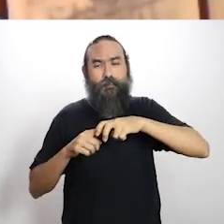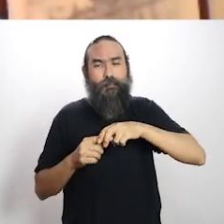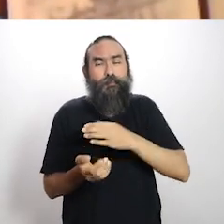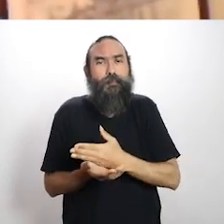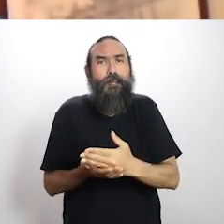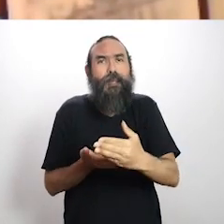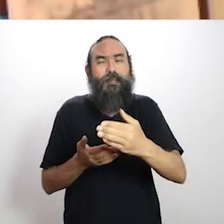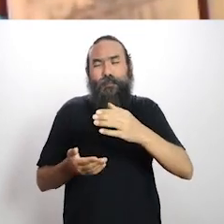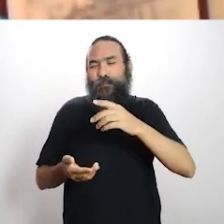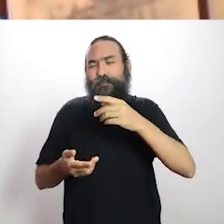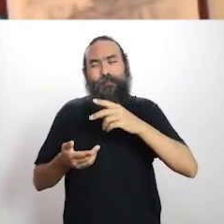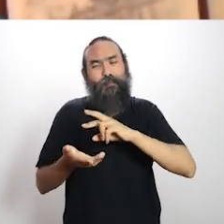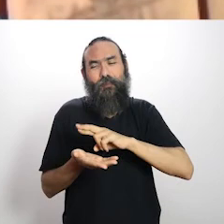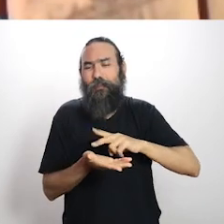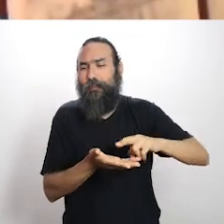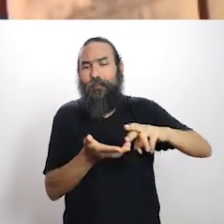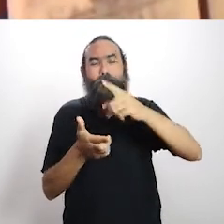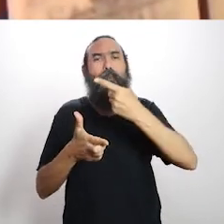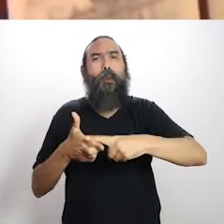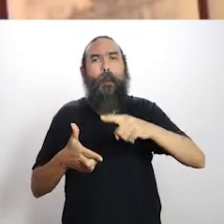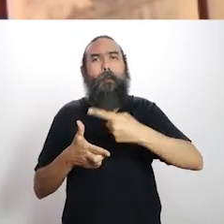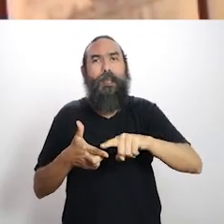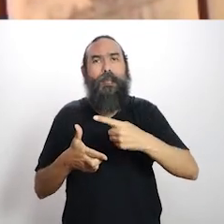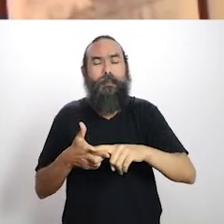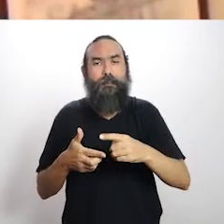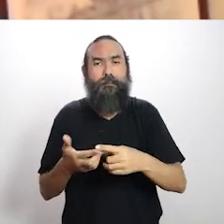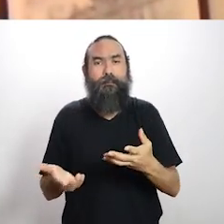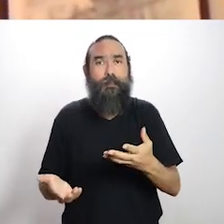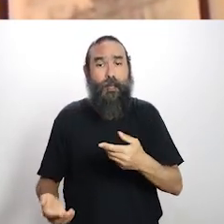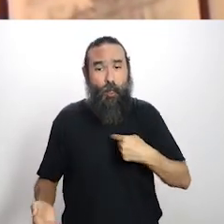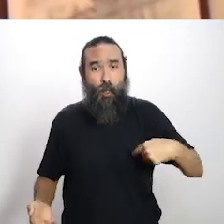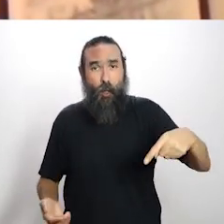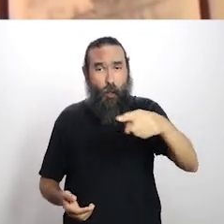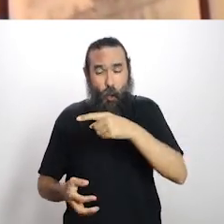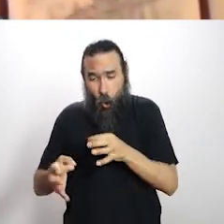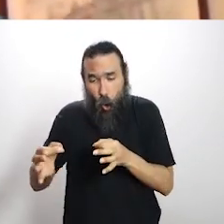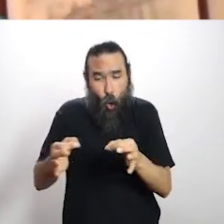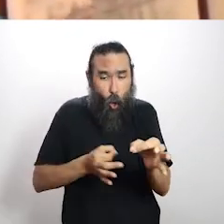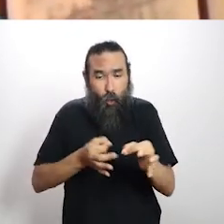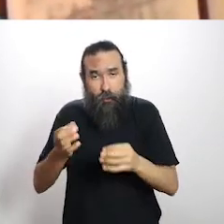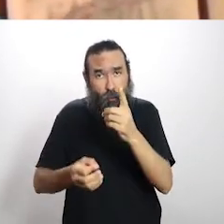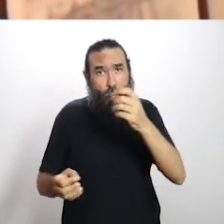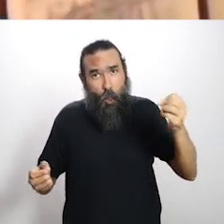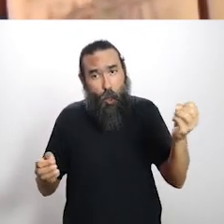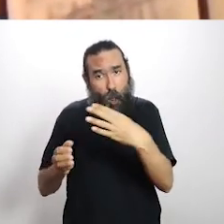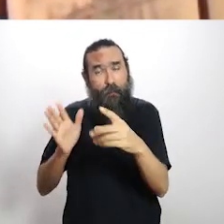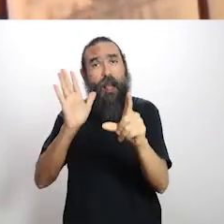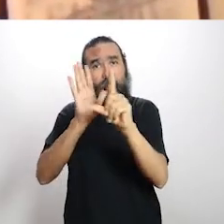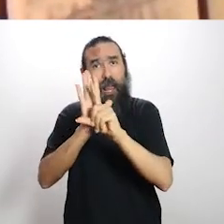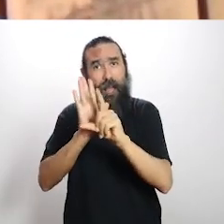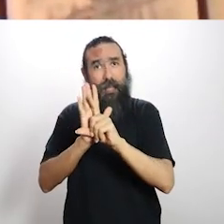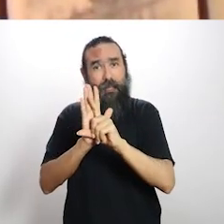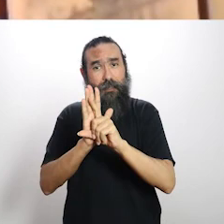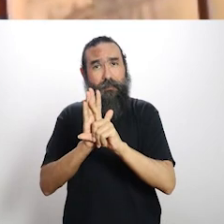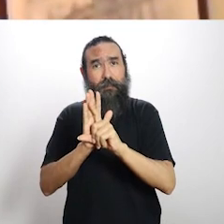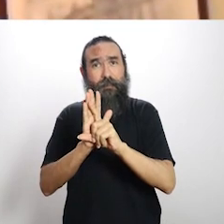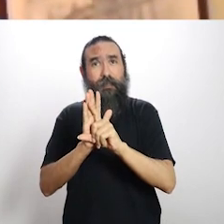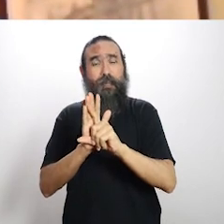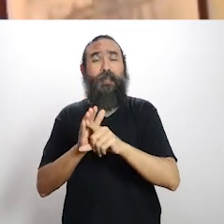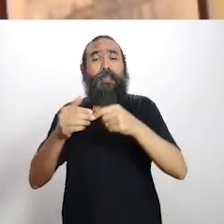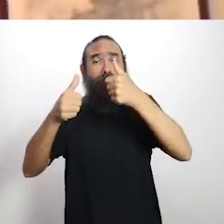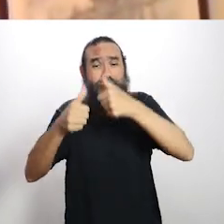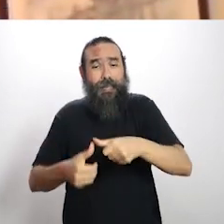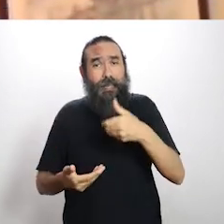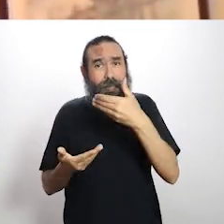feita a partir do consenso progressivo realizado a partir dos teitórios que resultou numa